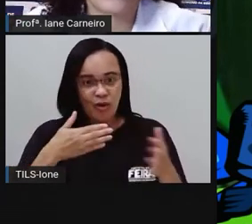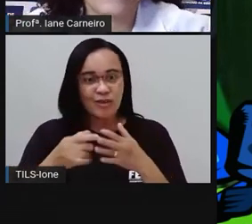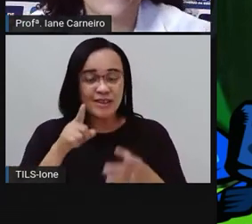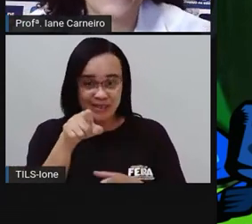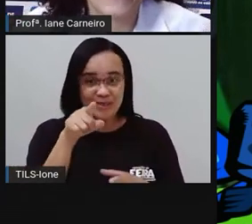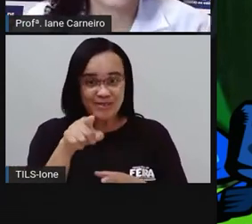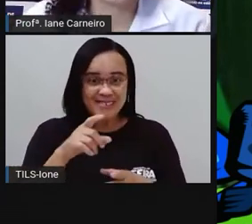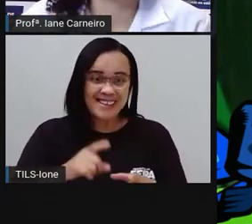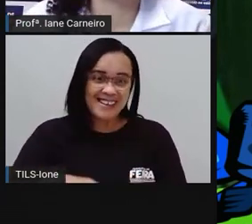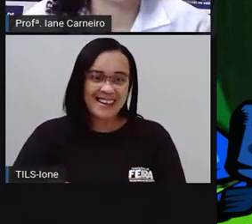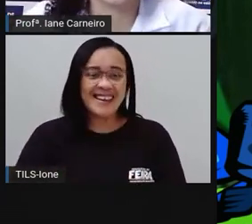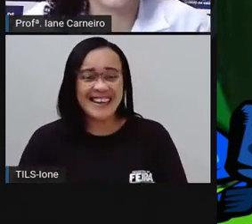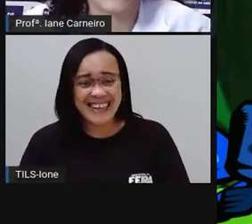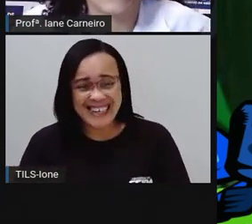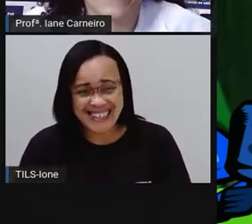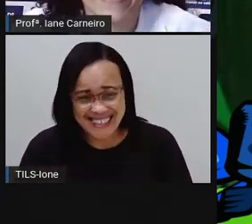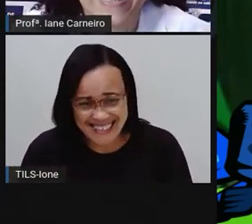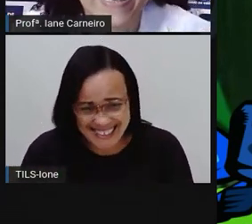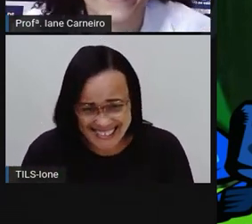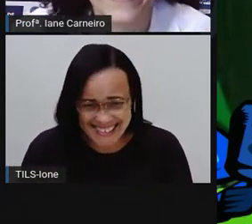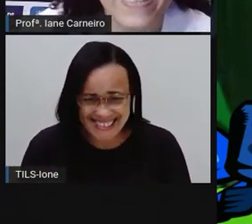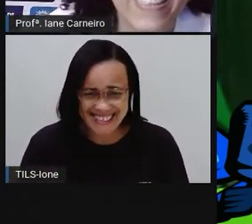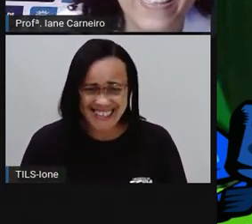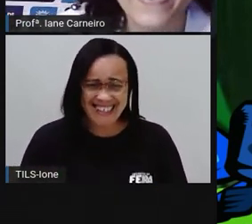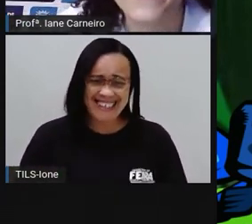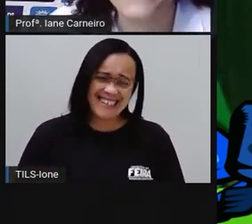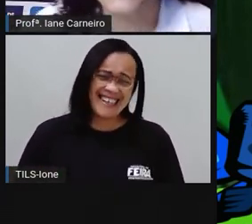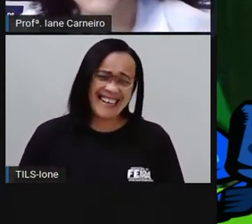A careta. Faz careta, Ione.